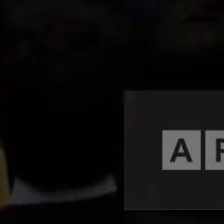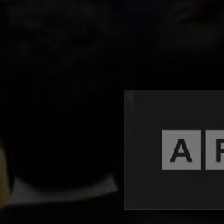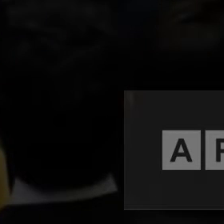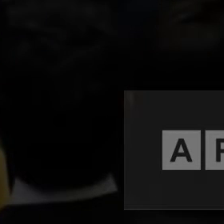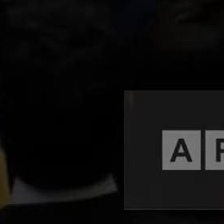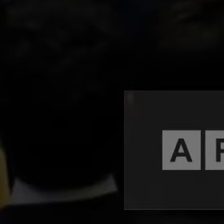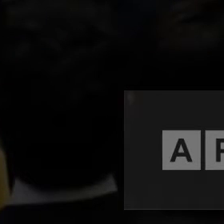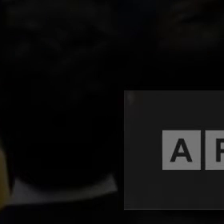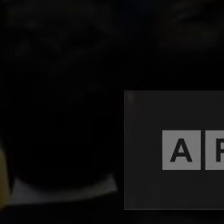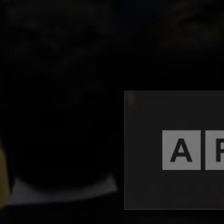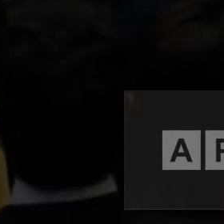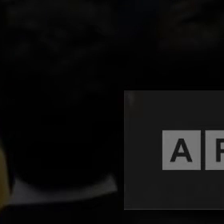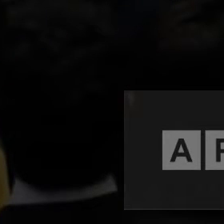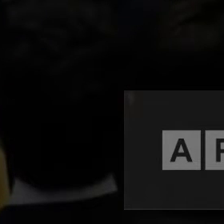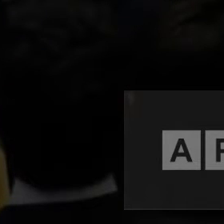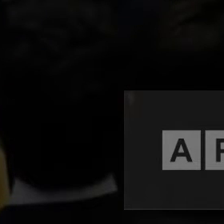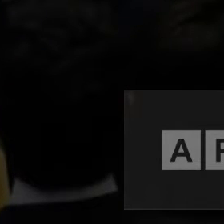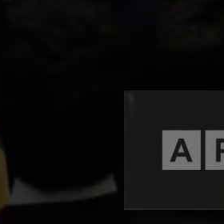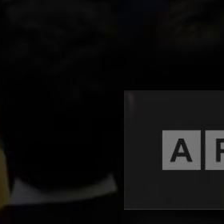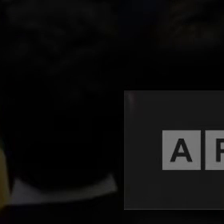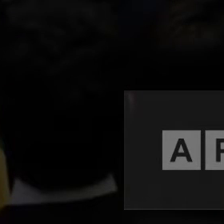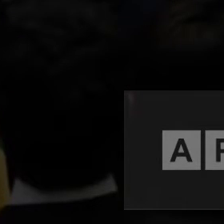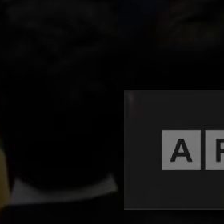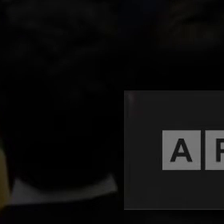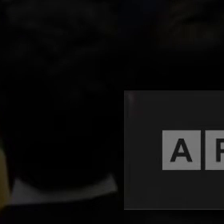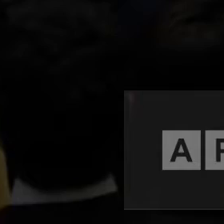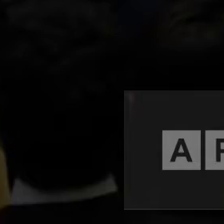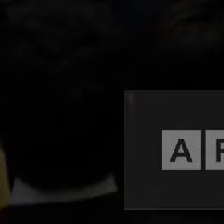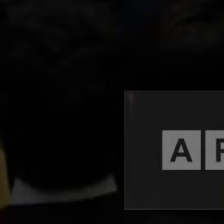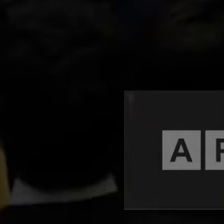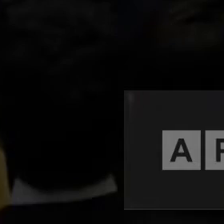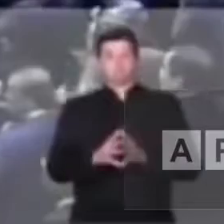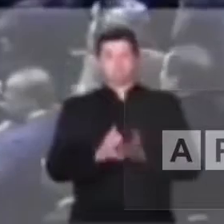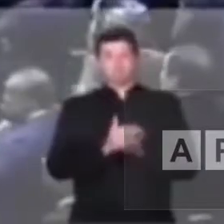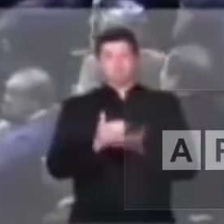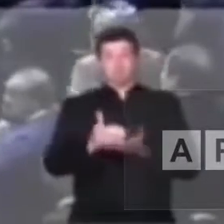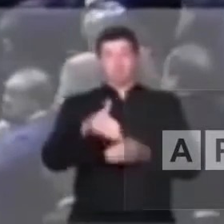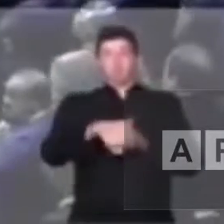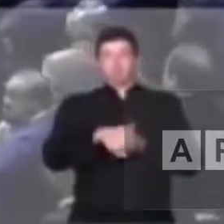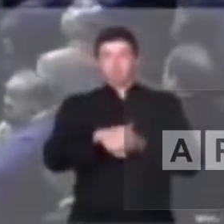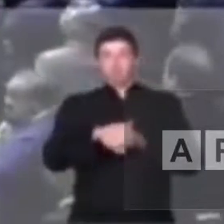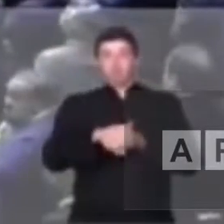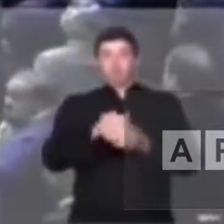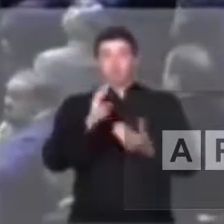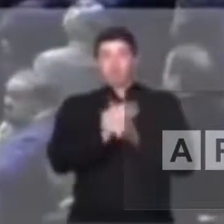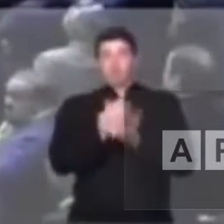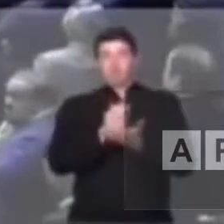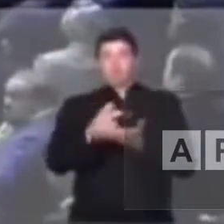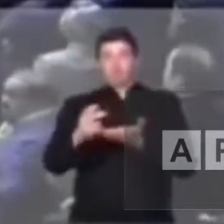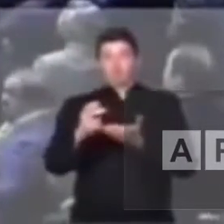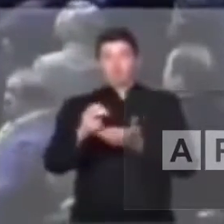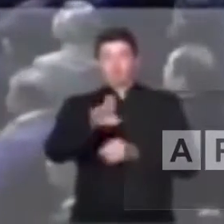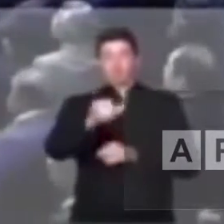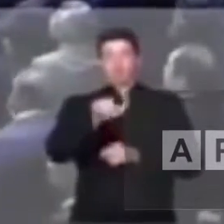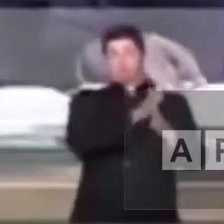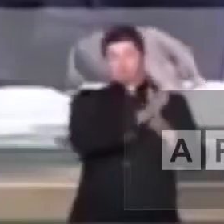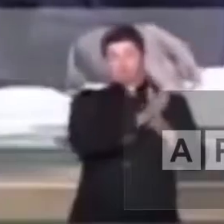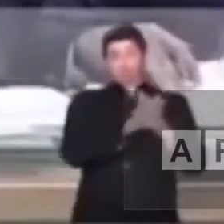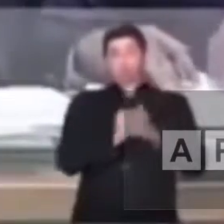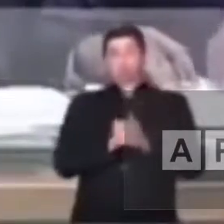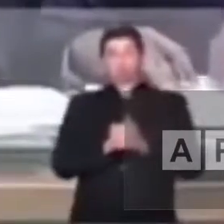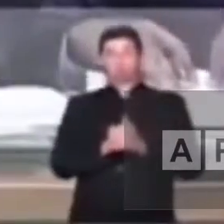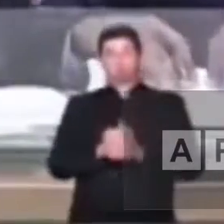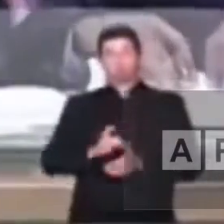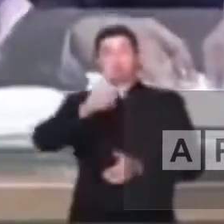Agora em Brasília são 5h45, vai começar a votação nominal do pedido para abertura de impeachment da presidente Dilma Rousseff.